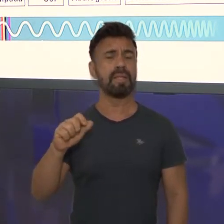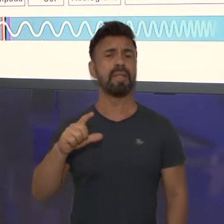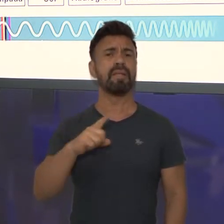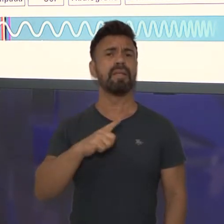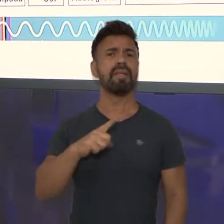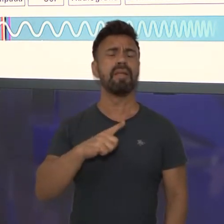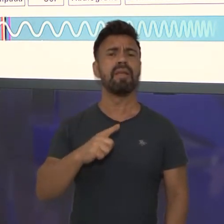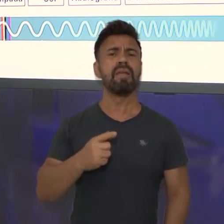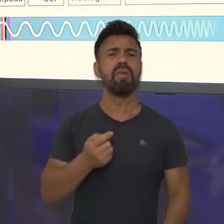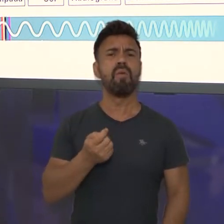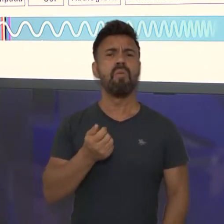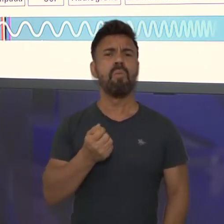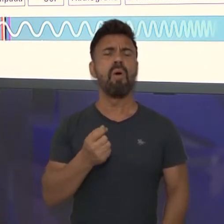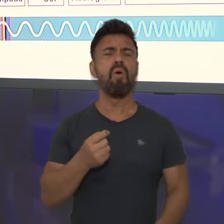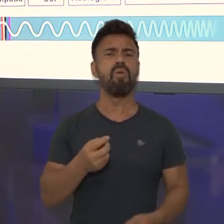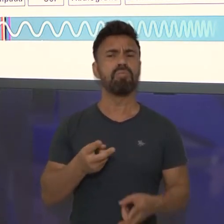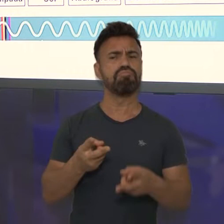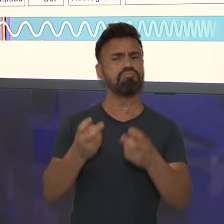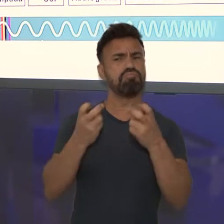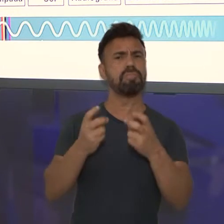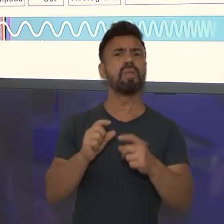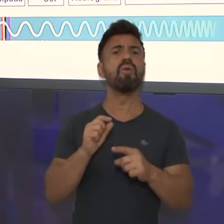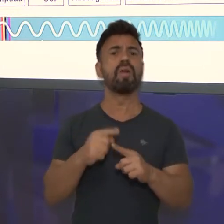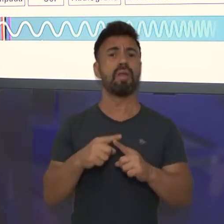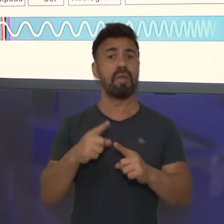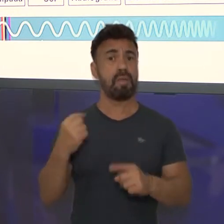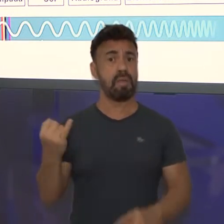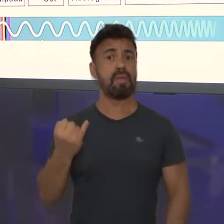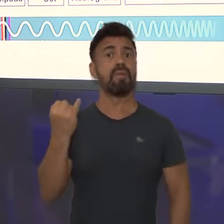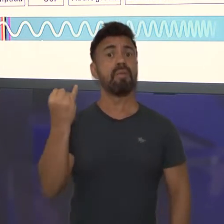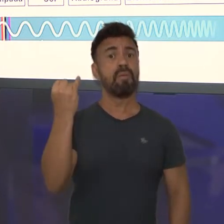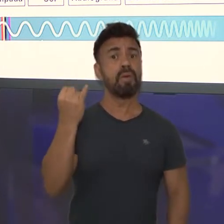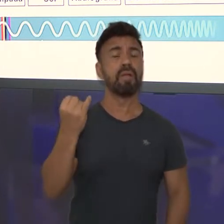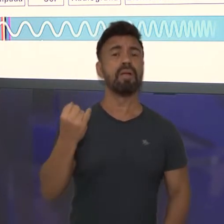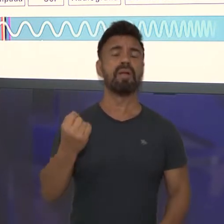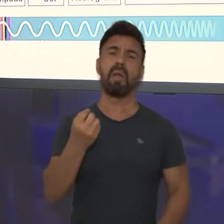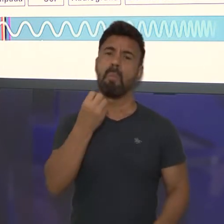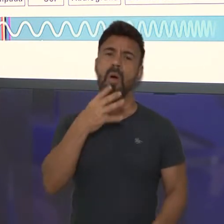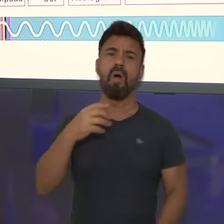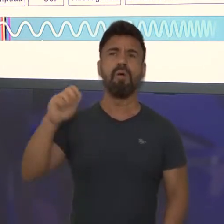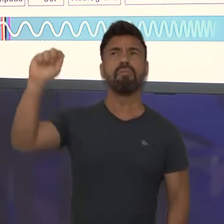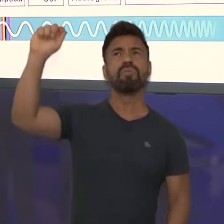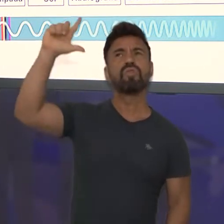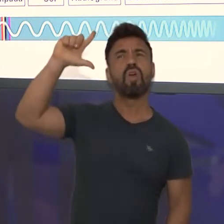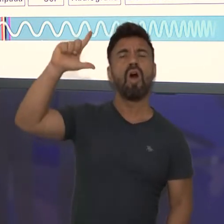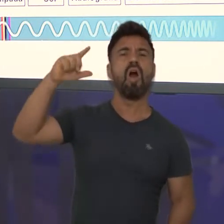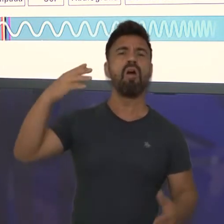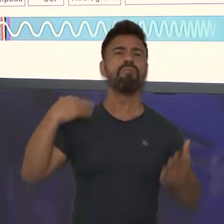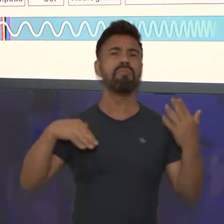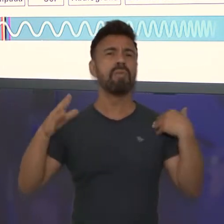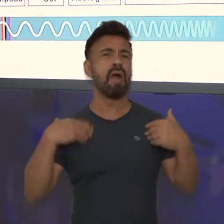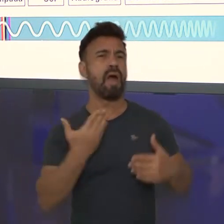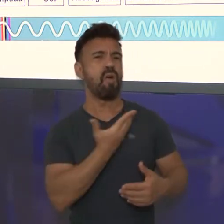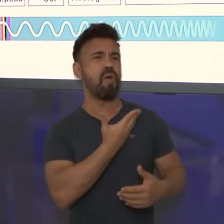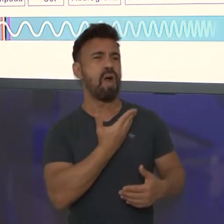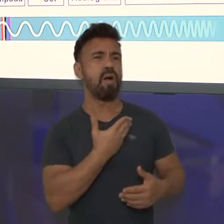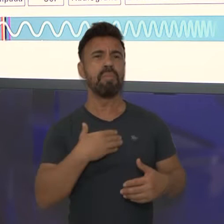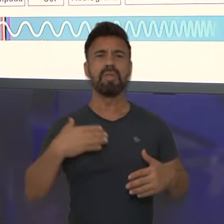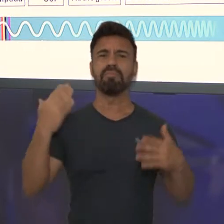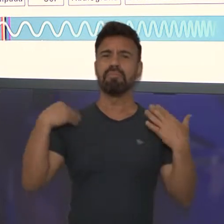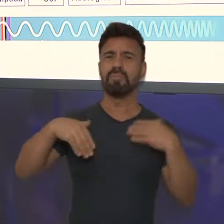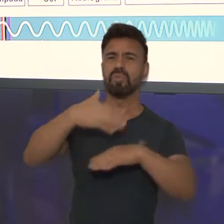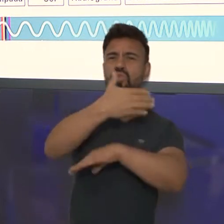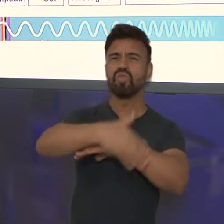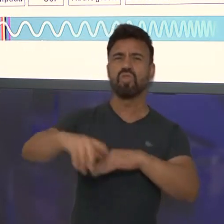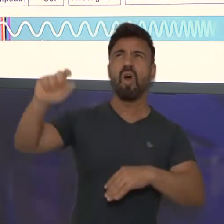pouquinho, chama um pouquinho a atenção da gente, porque embora seja importante, seja legal tomar um sol, sair com os amigos, estar aí na rua, no